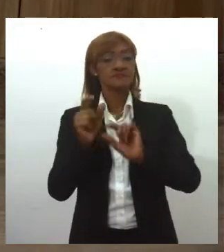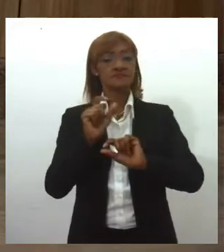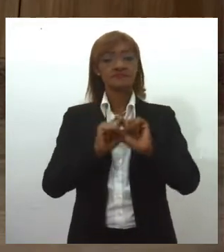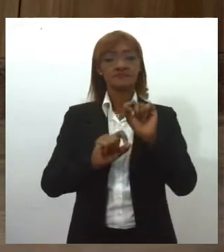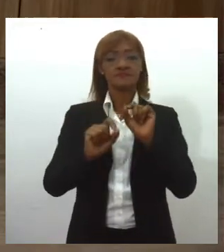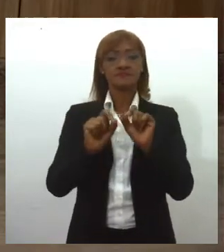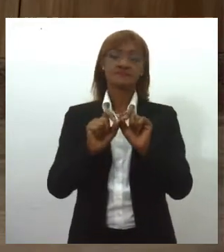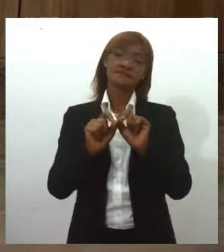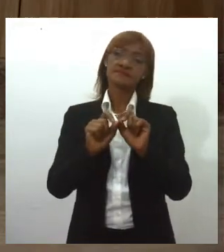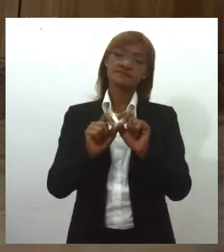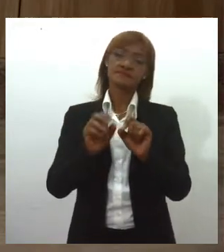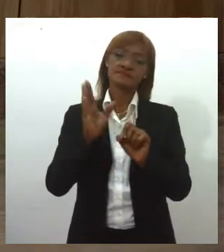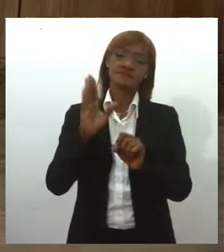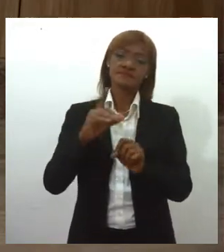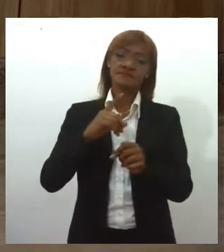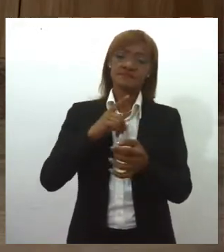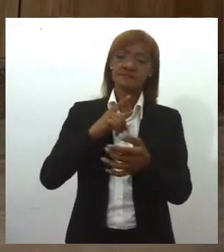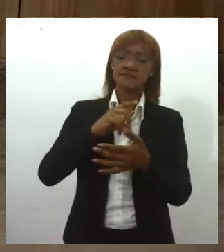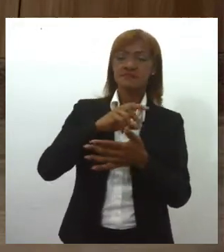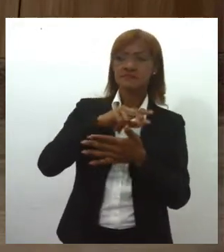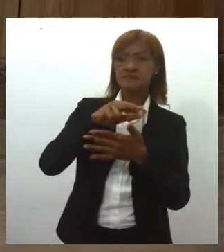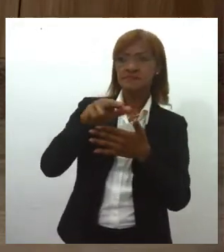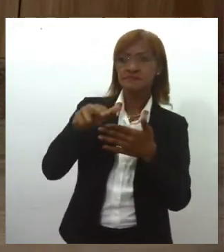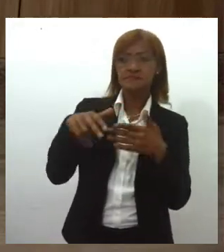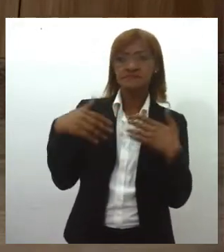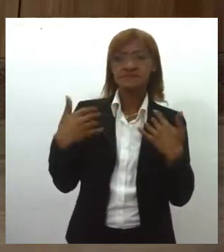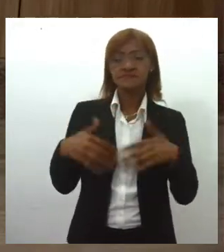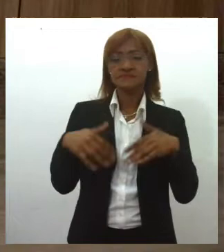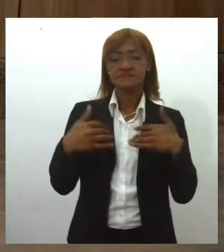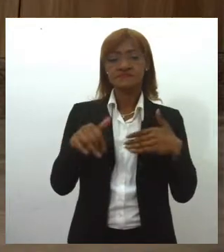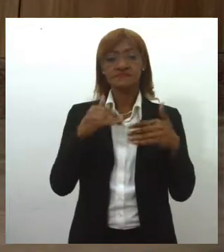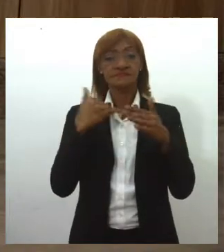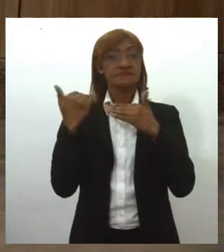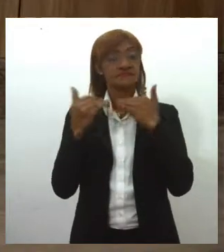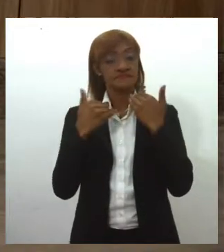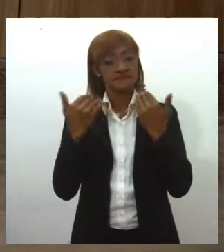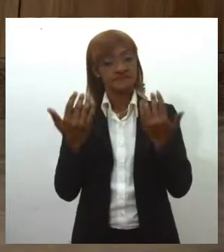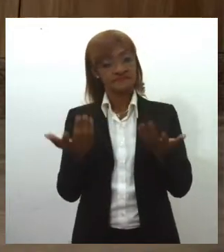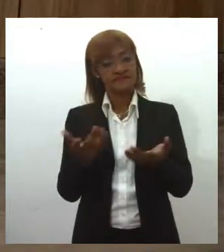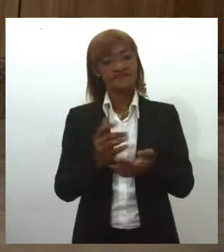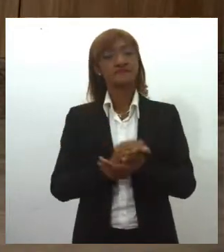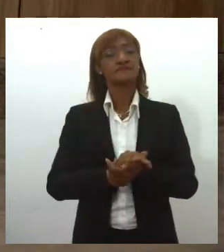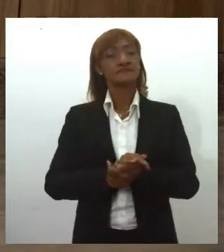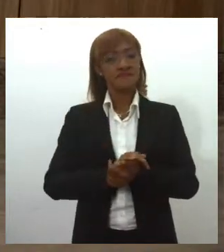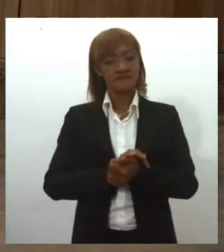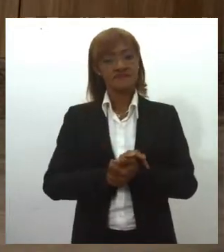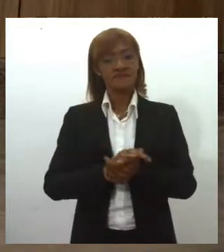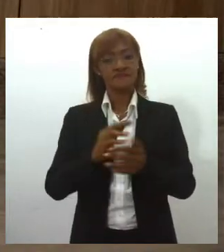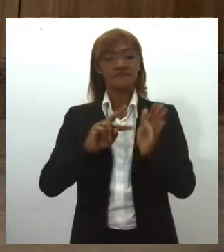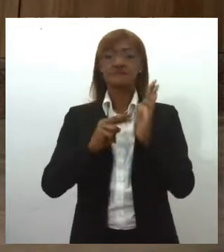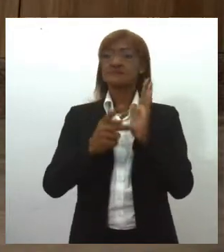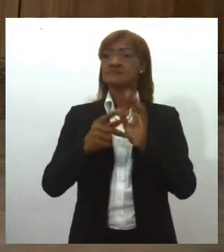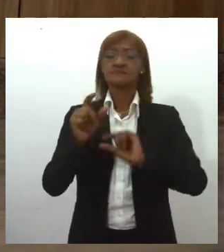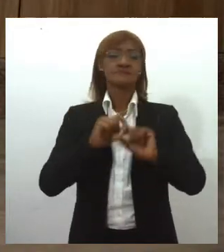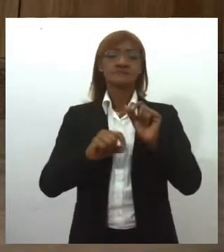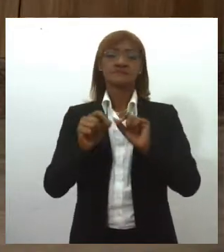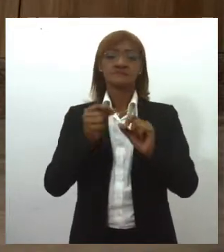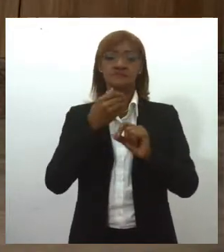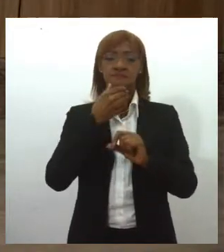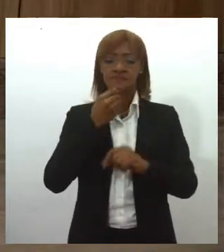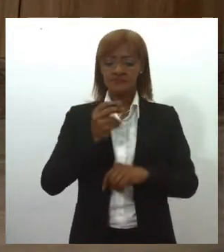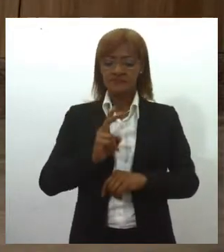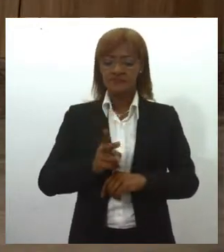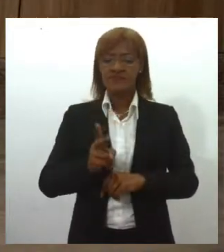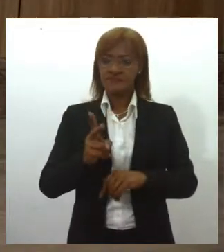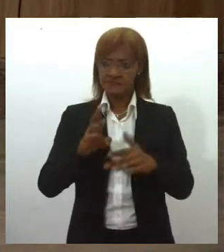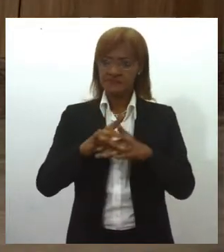de existirem tantos casos e tantas mortes ainda, significa dizer que os homens continuam negligenciando o